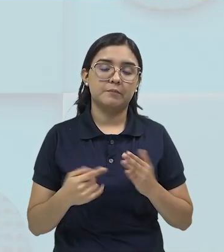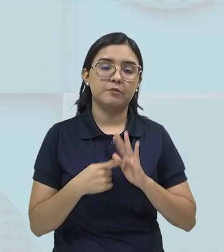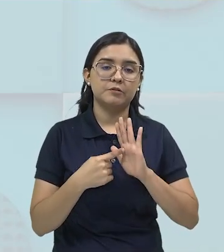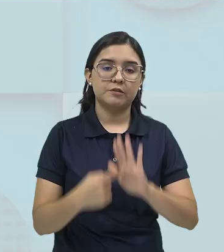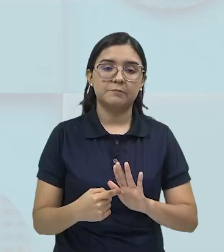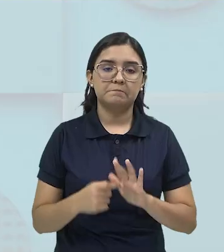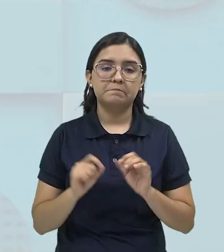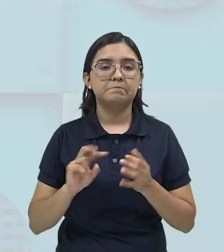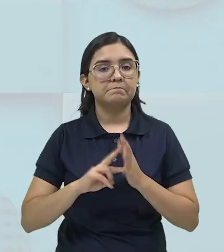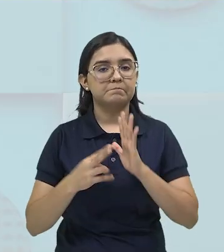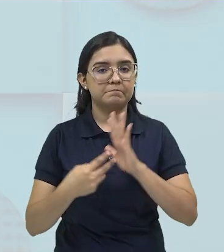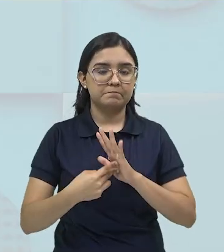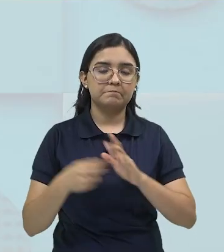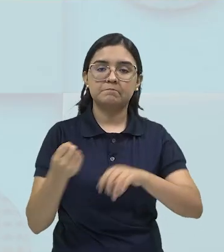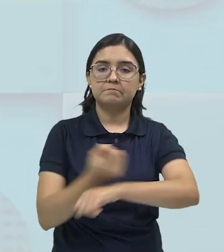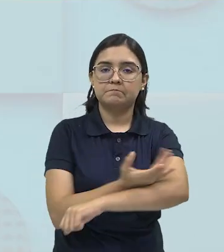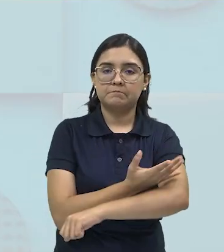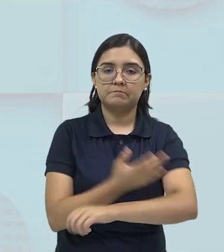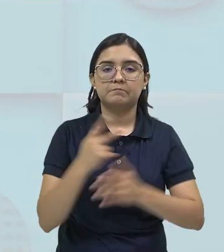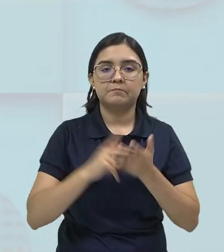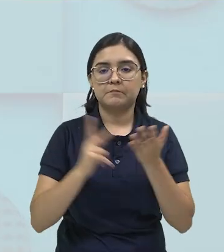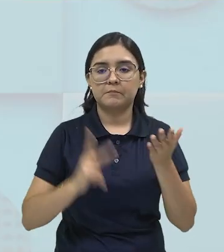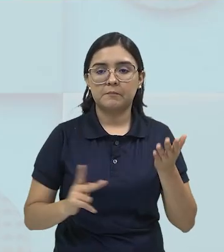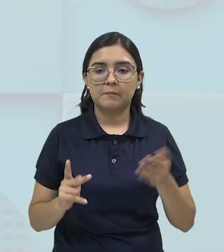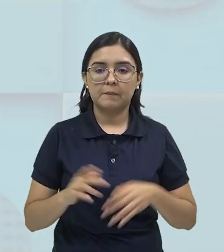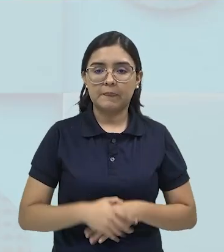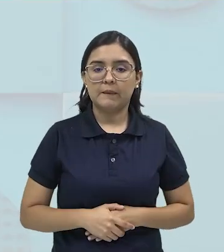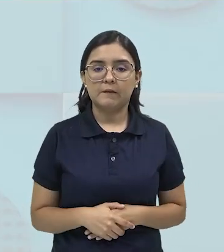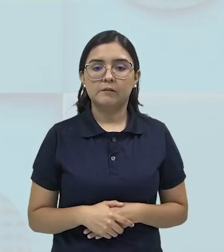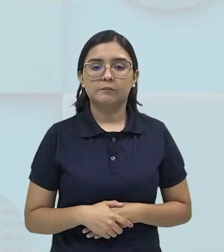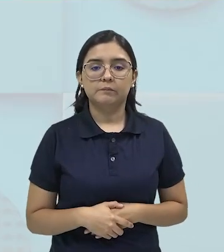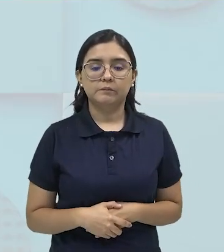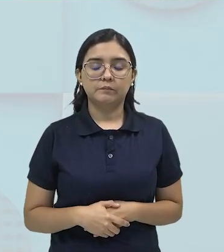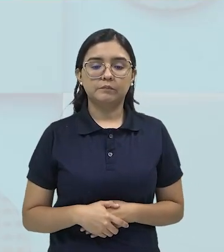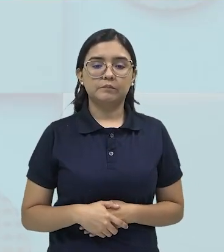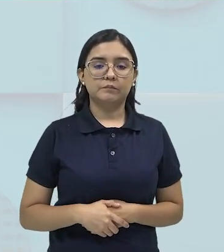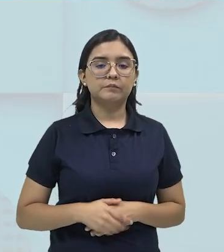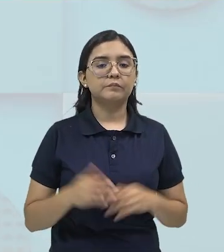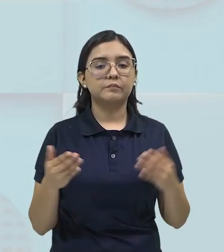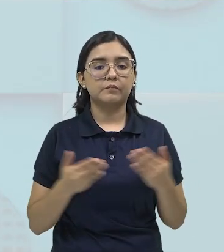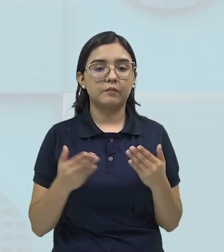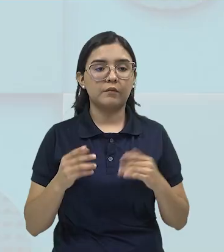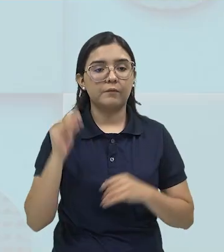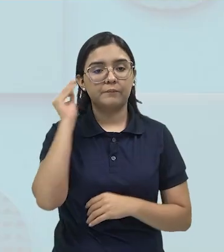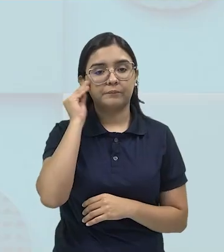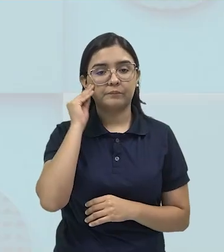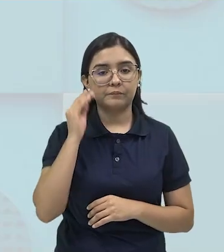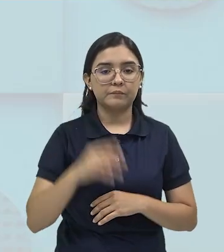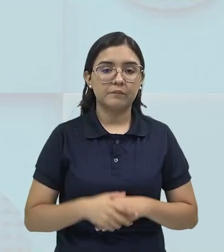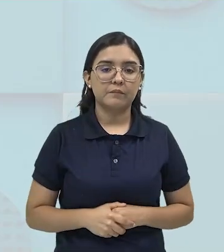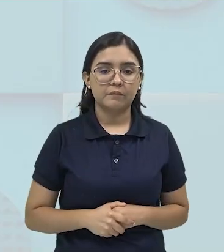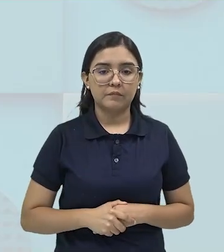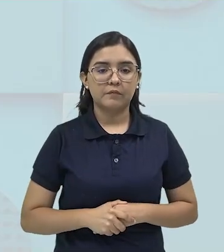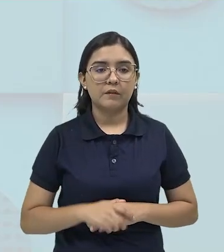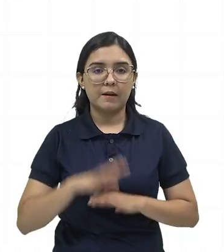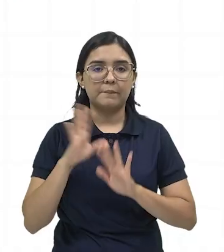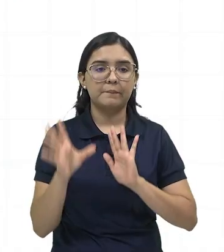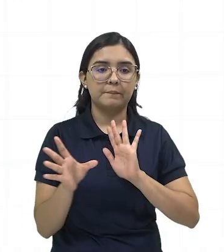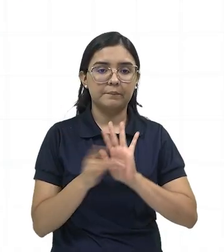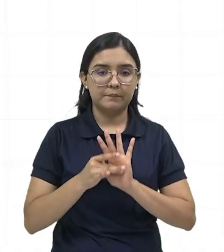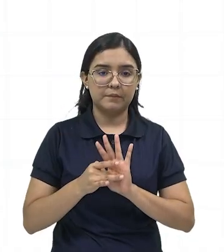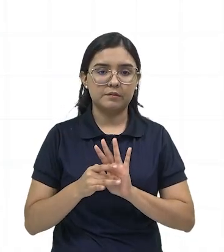efeito emocional no poema, certo? Então vamos agora para a